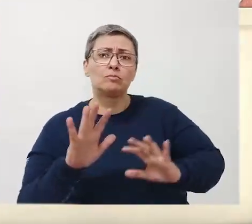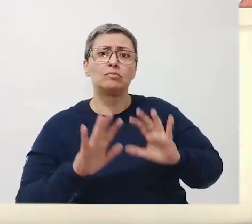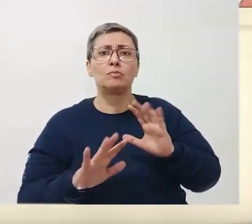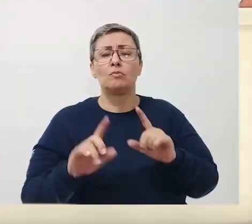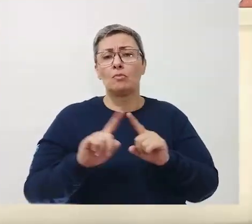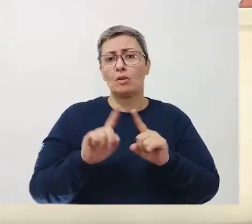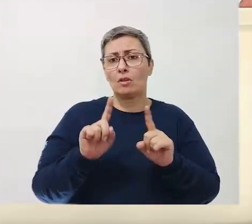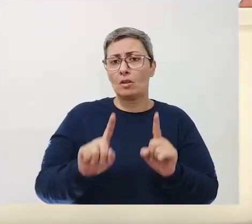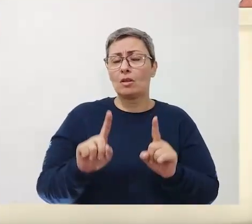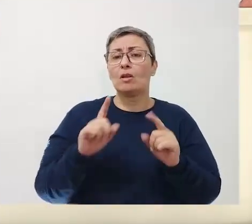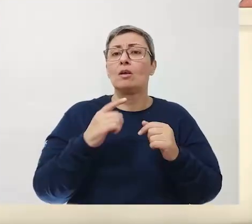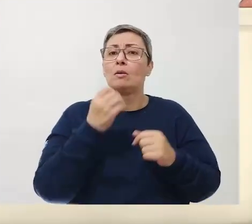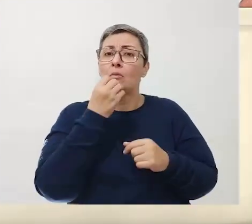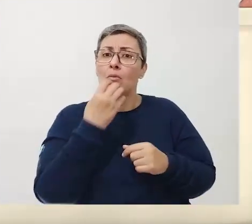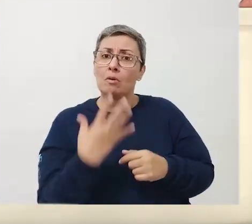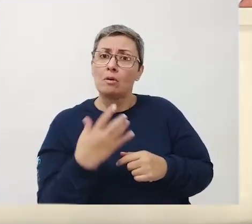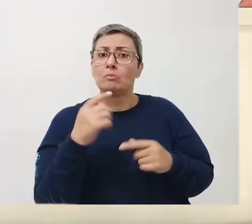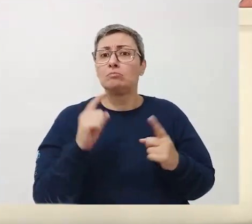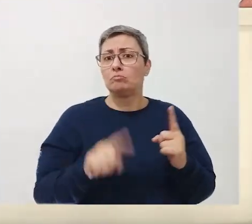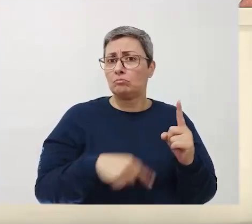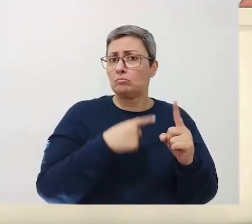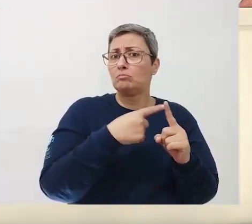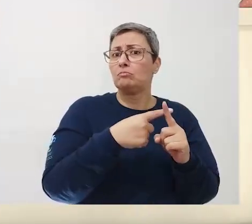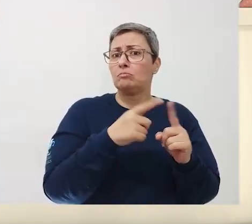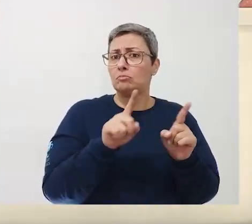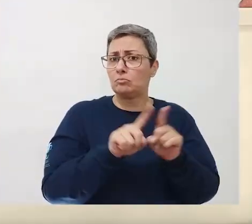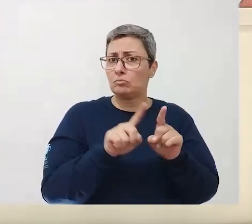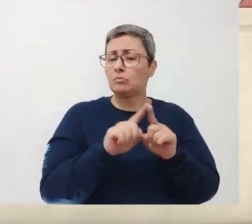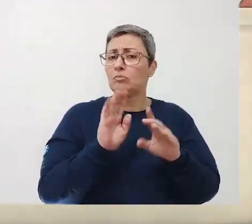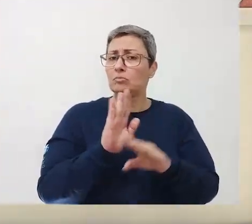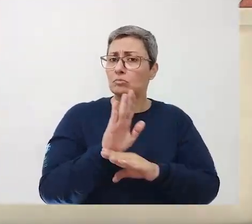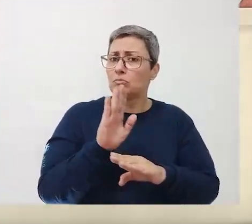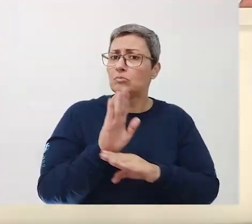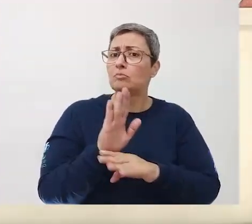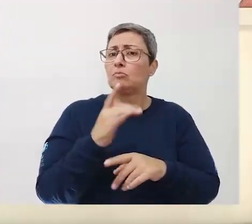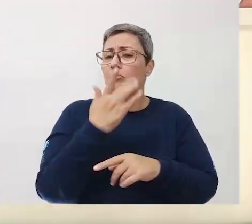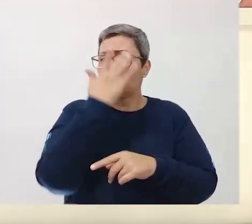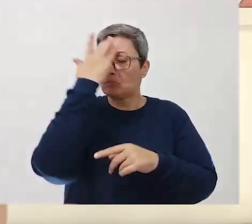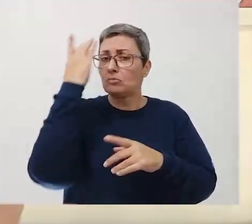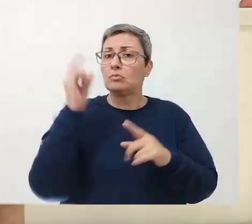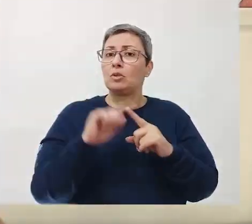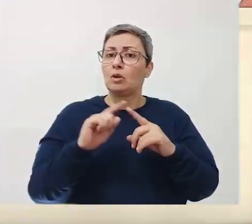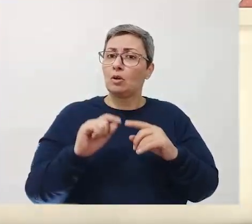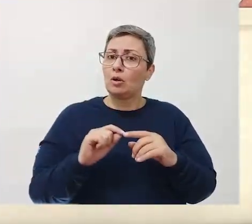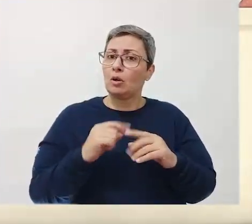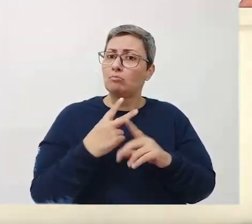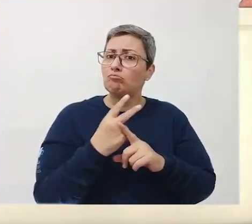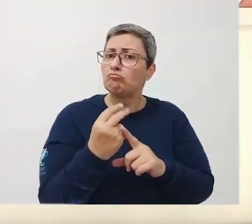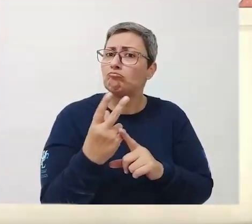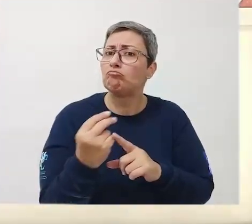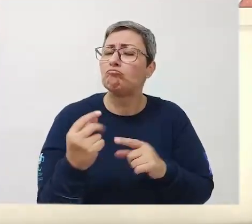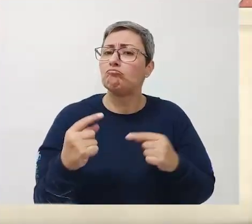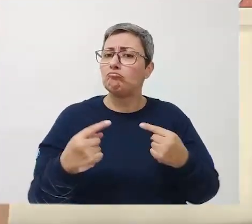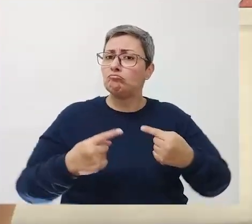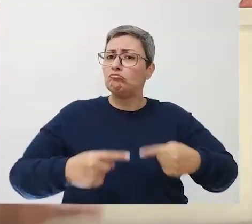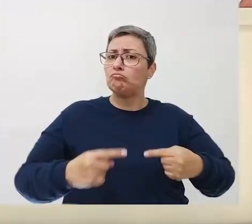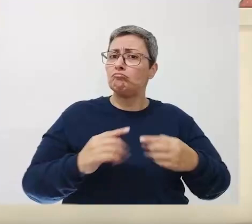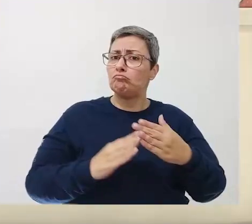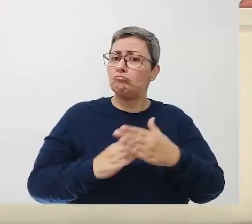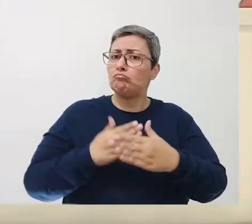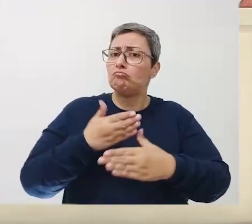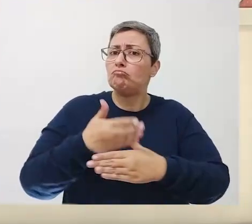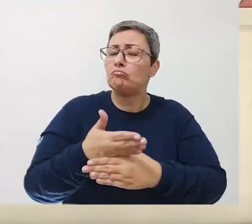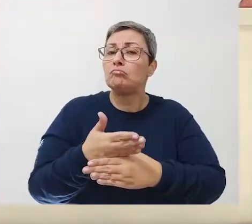bem positivo, tá? Porque ajuda a pessoa a vencer os seus desafios, a superar-se e, consequentemente,